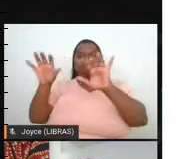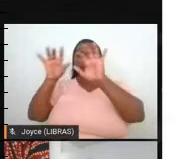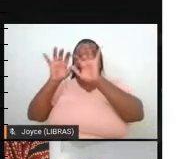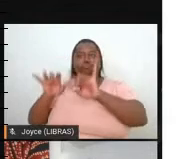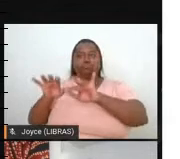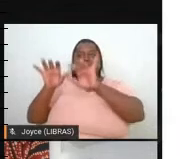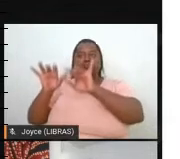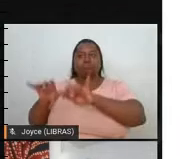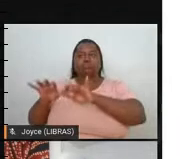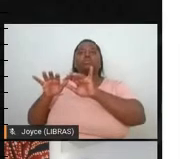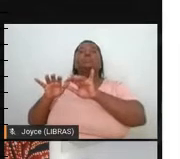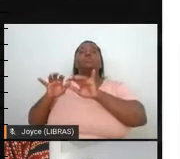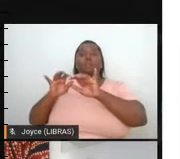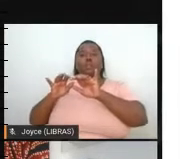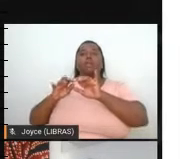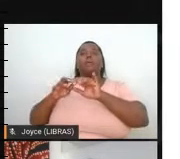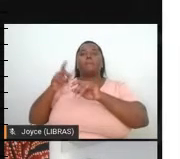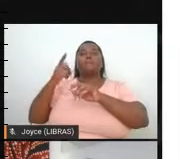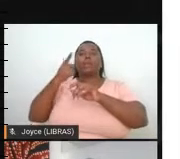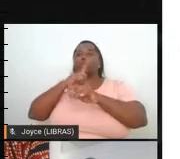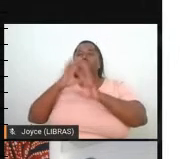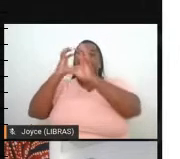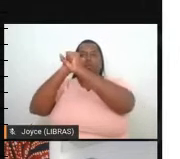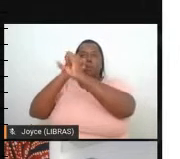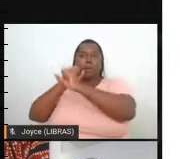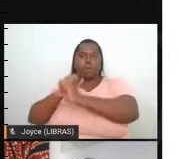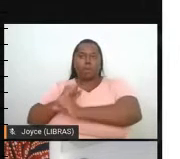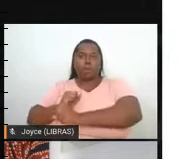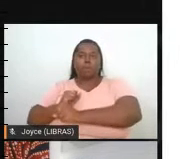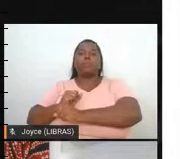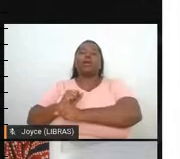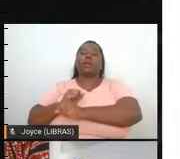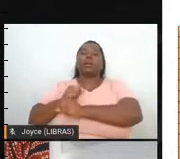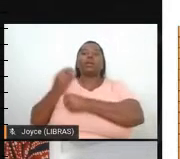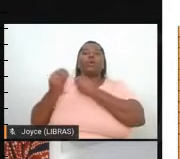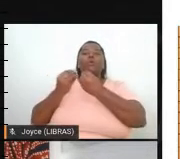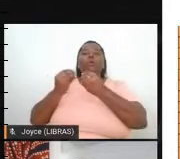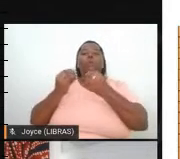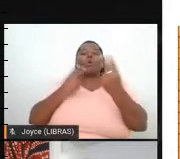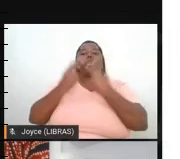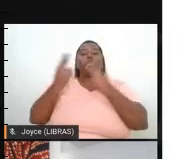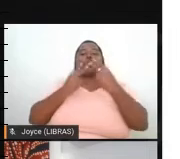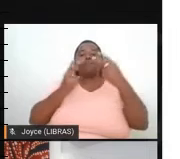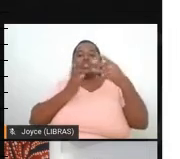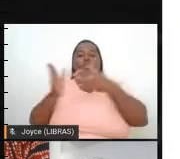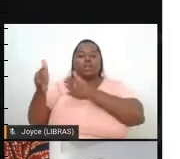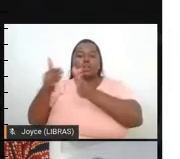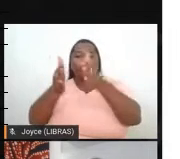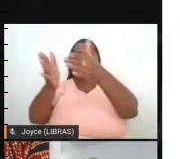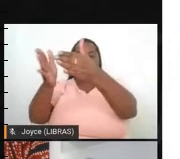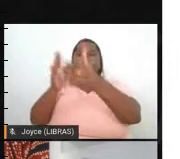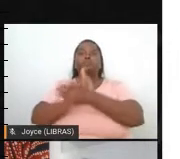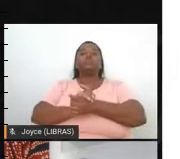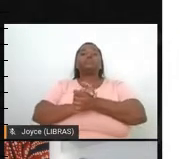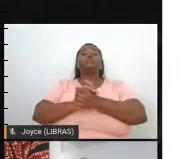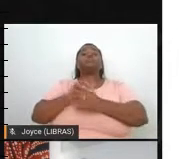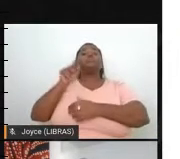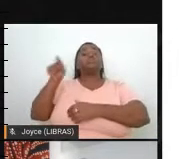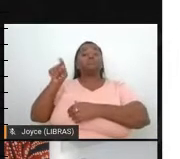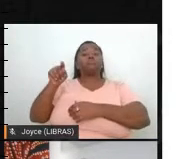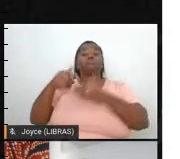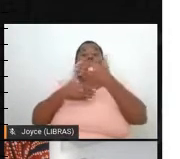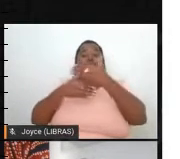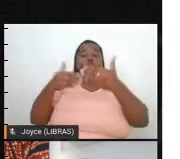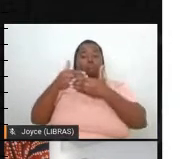a curva, tá? Nesse caso aqui, uma curva de uma rodovia. E aí, eu só quis mostrar de forma